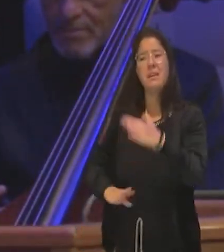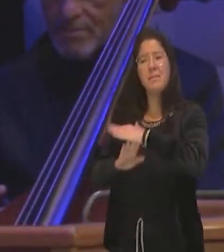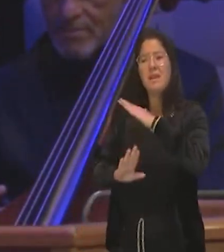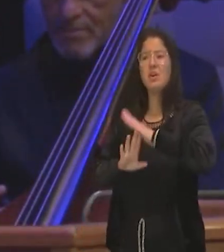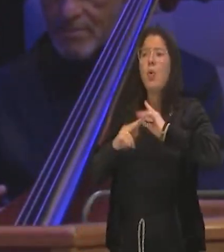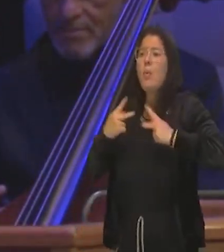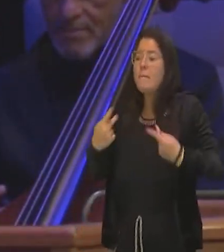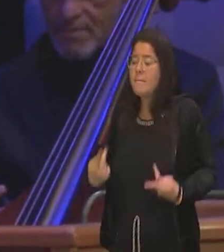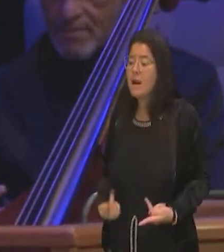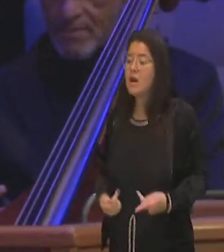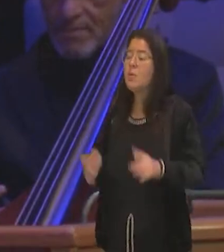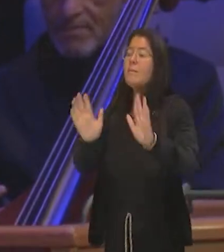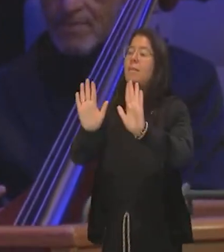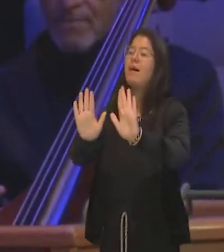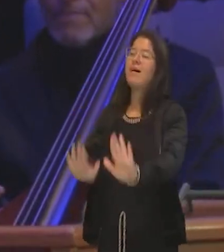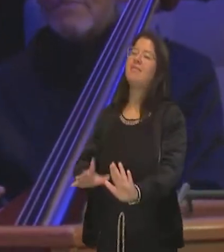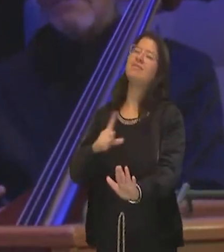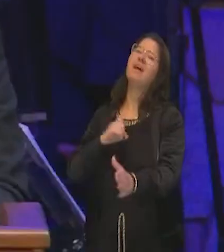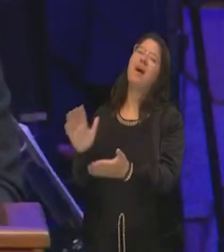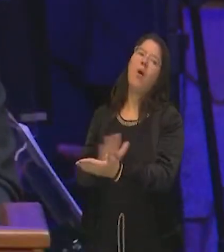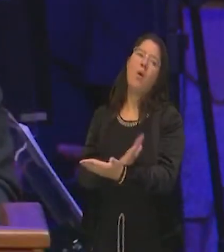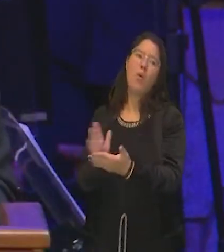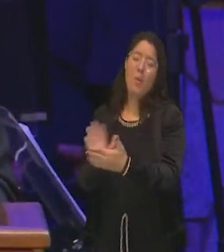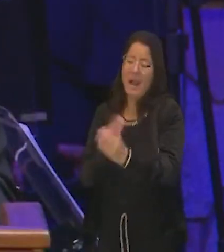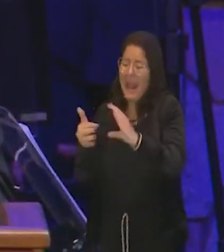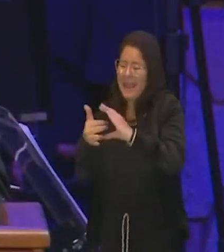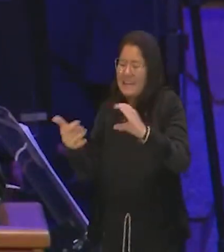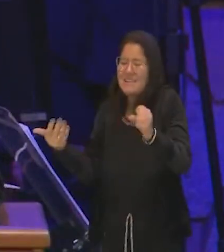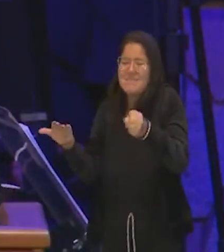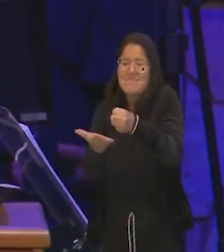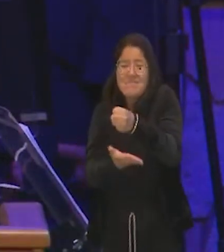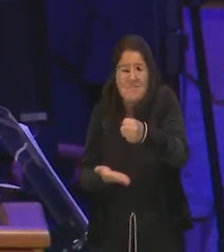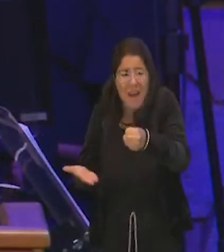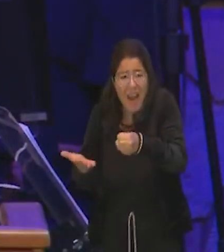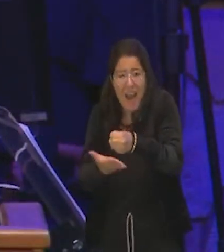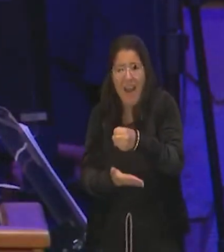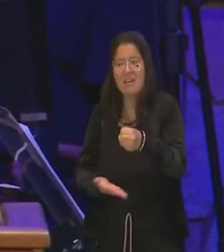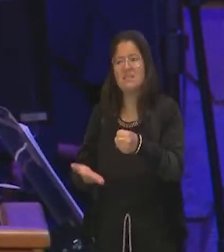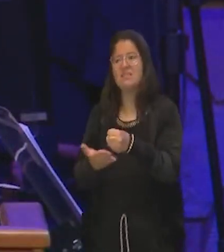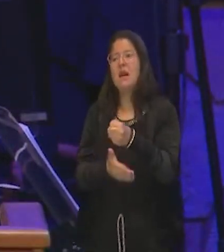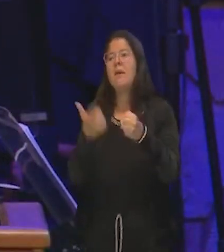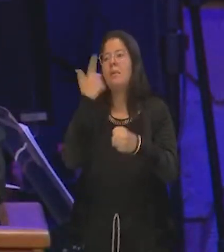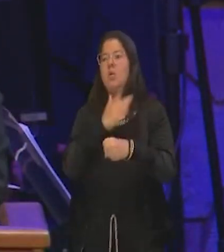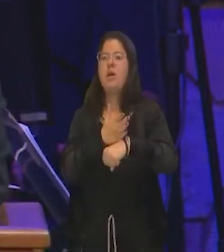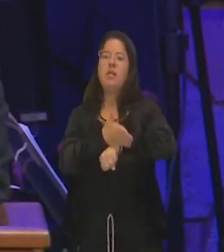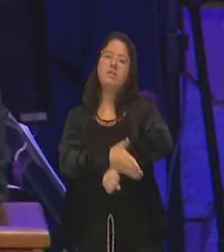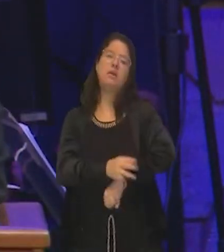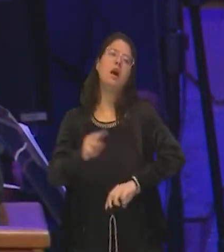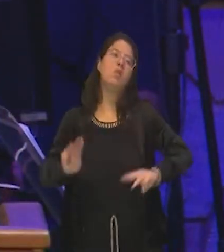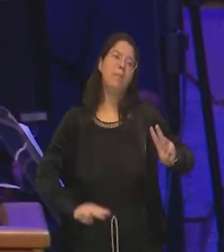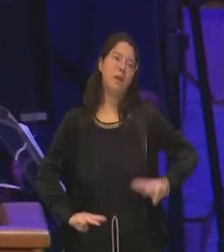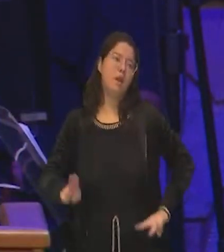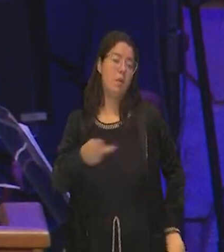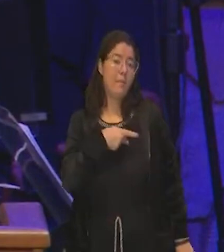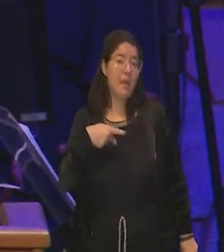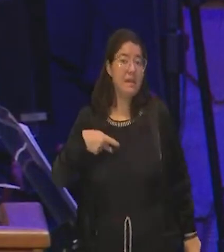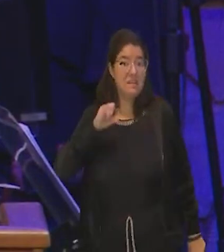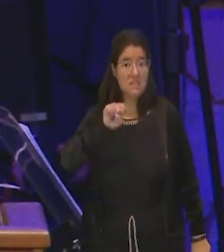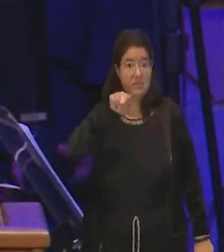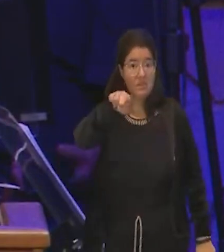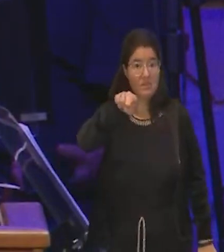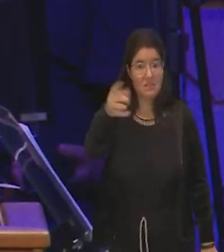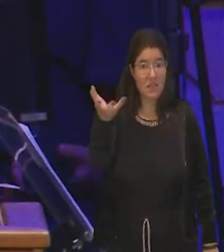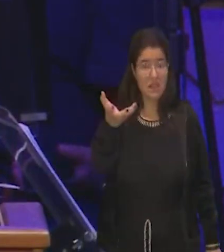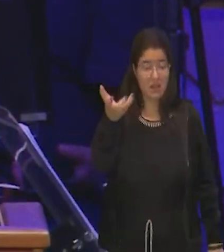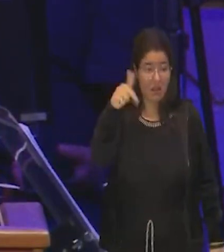Mas há algumas características básicas para o exercício do ministério pastoral. E se você que aqui está,